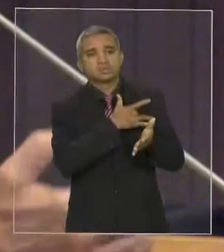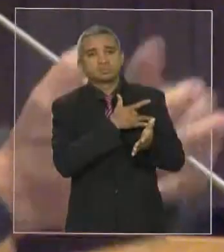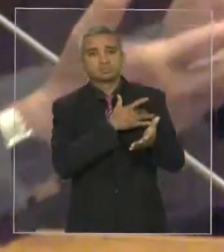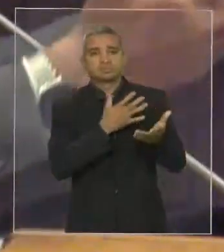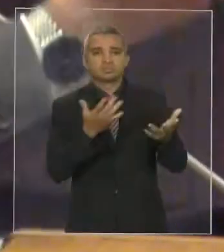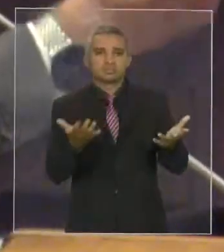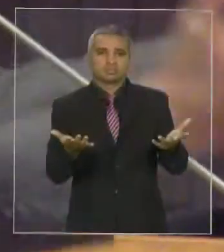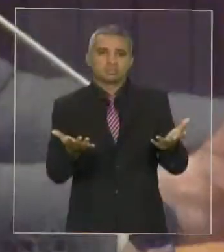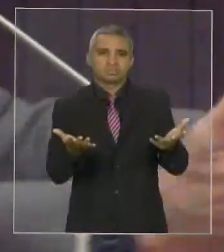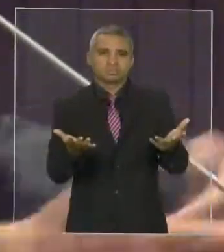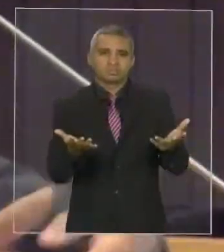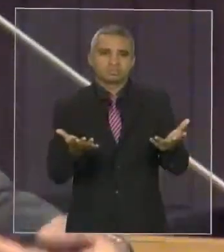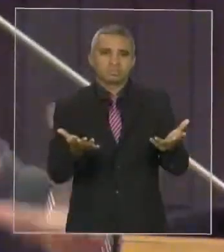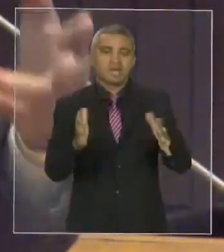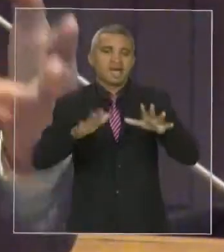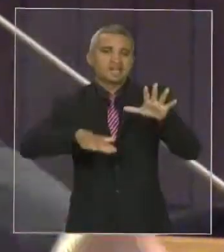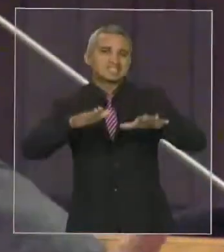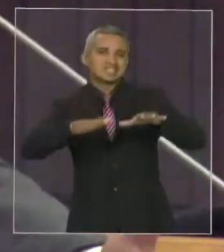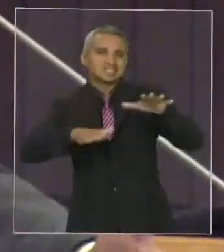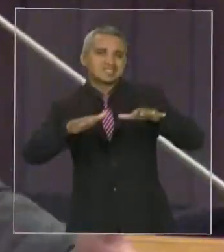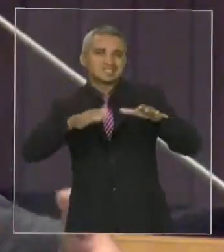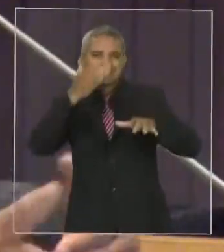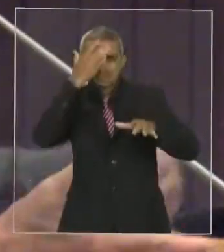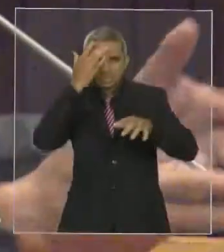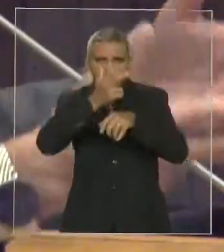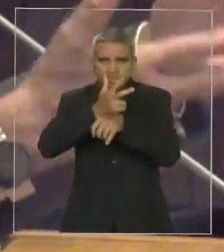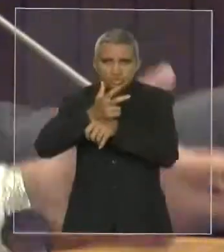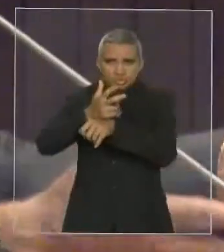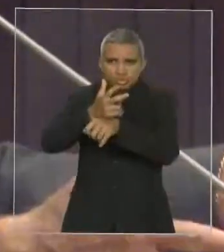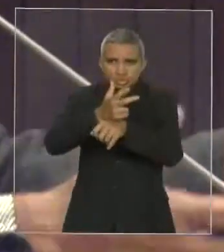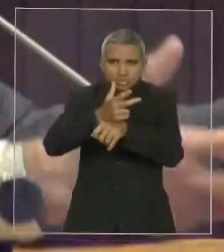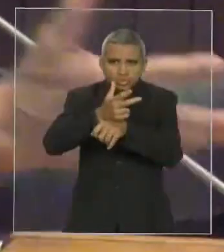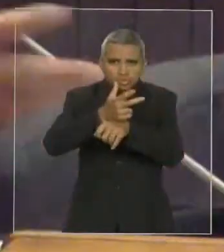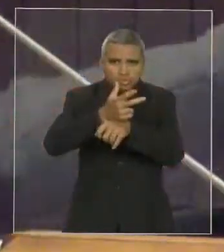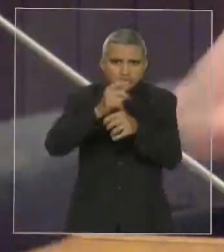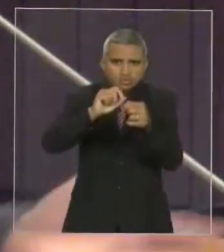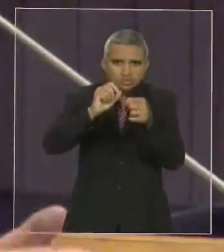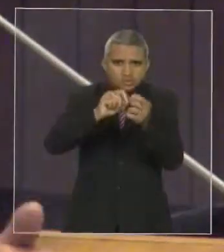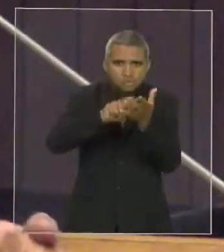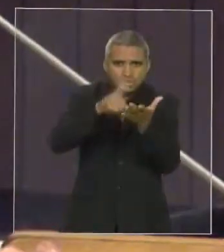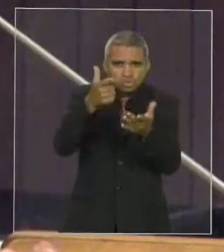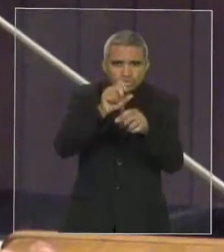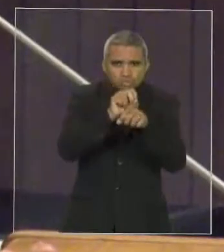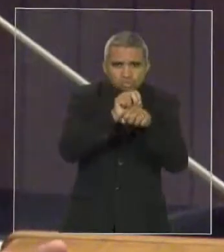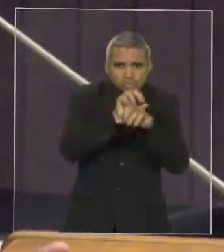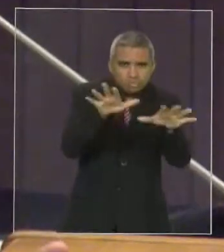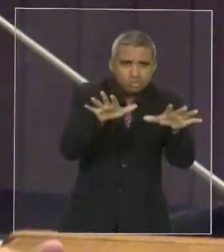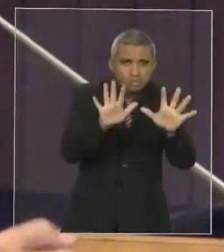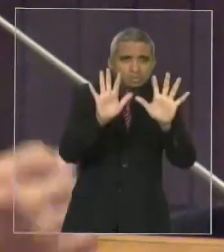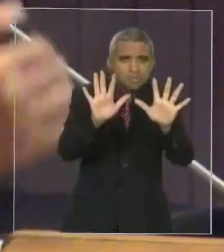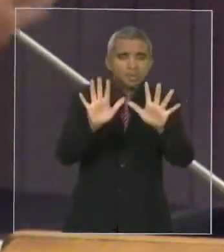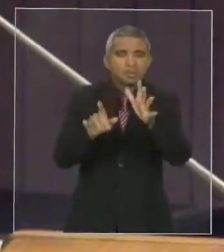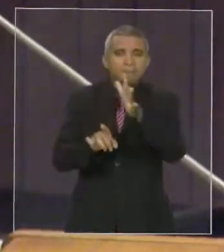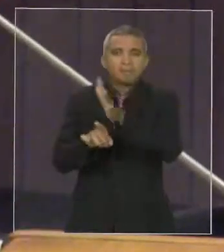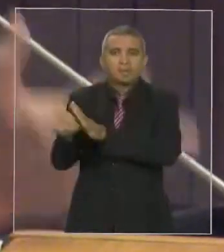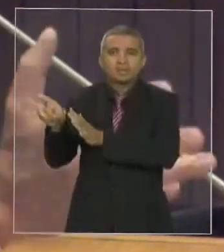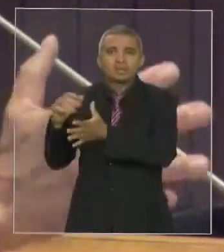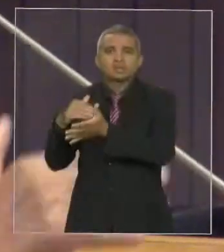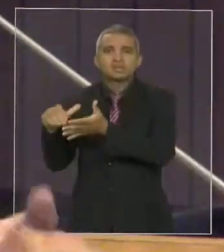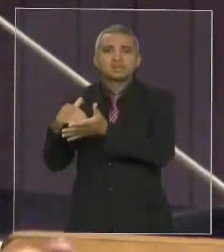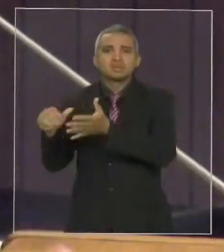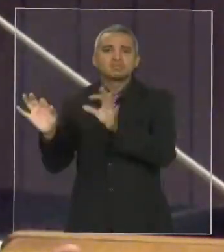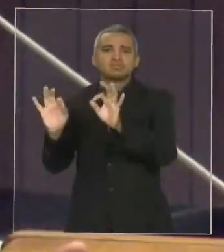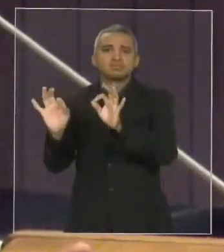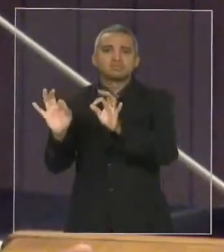de dizer, olha, está aqui a licitação, a obra vai ser entregue tal dia, tem que ter um contrato. Então, muitas das vezes se joga